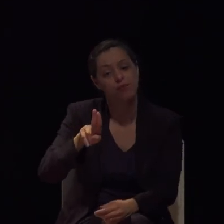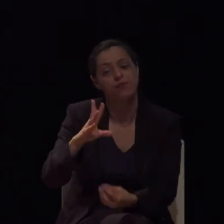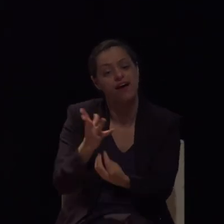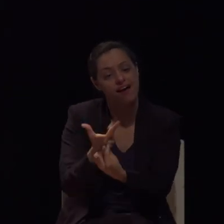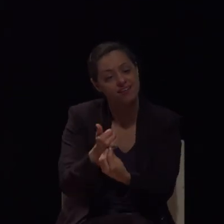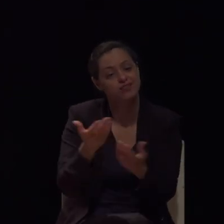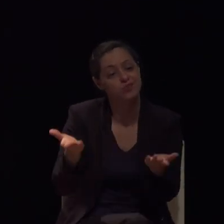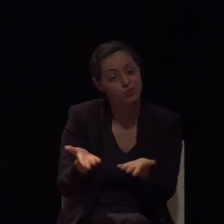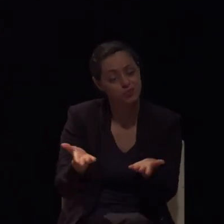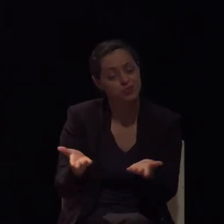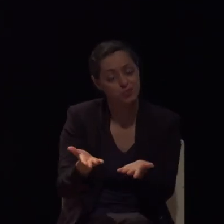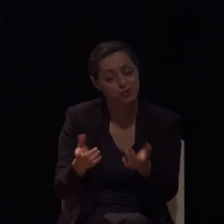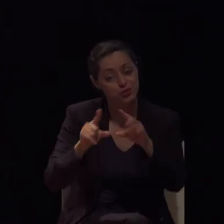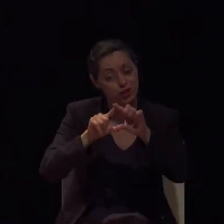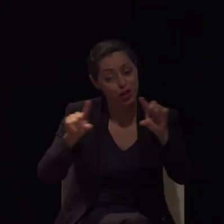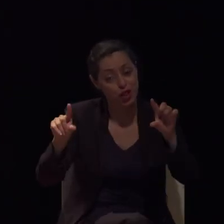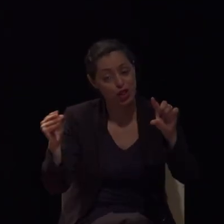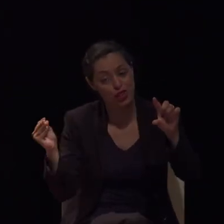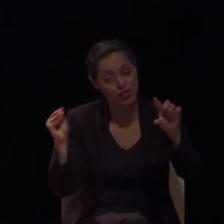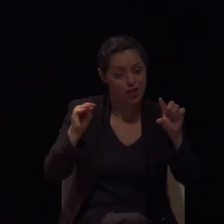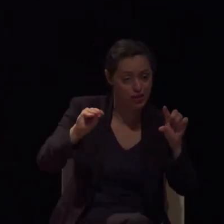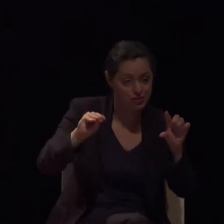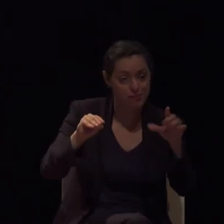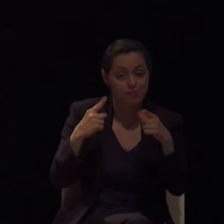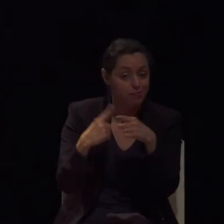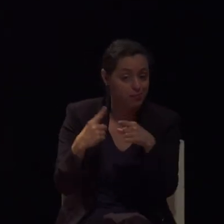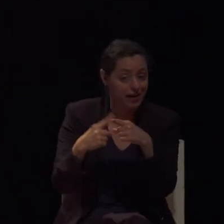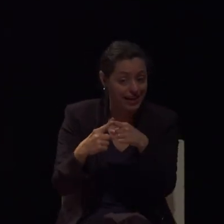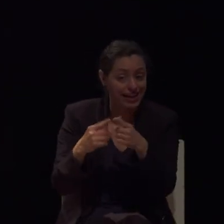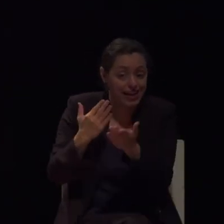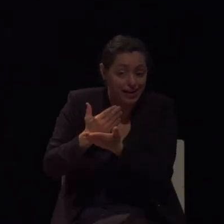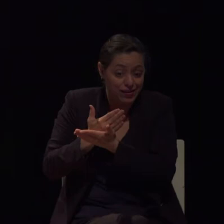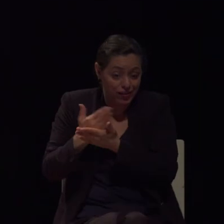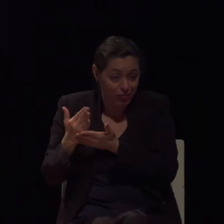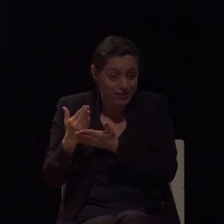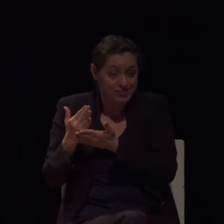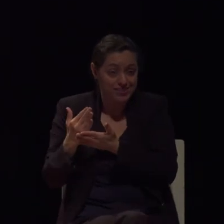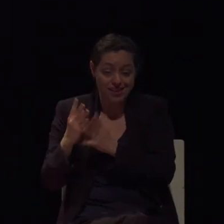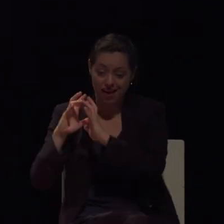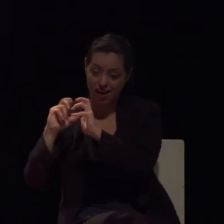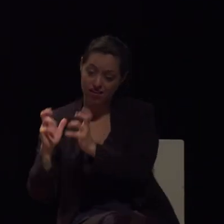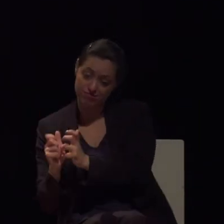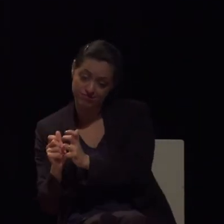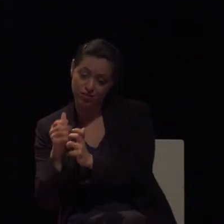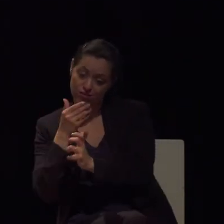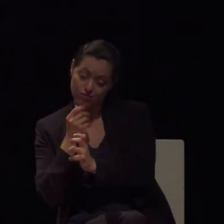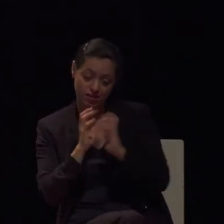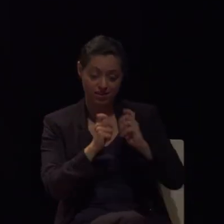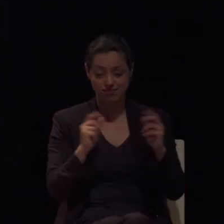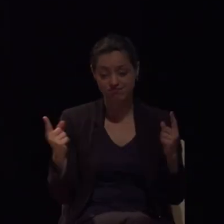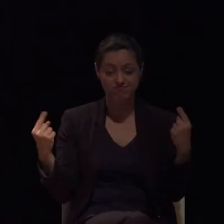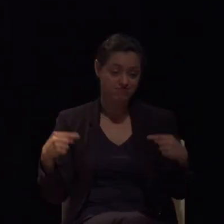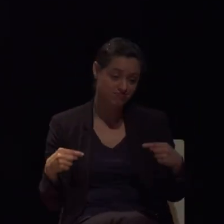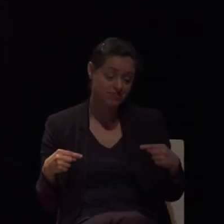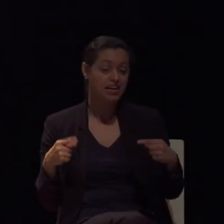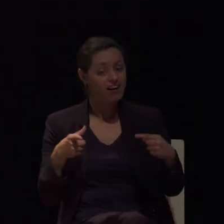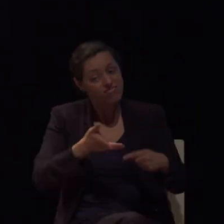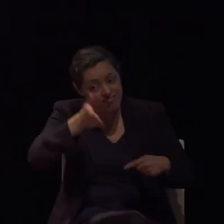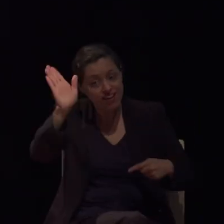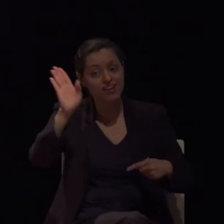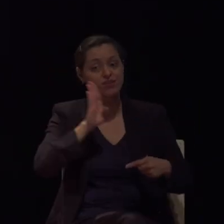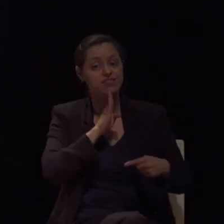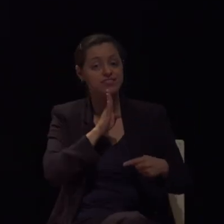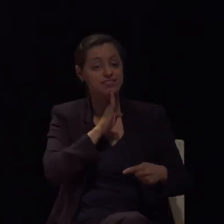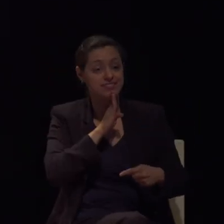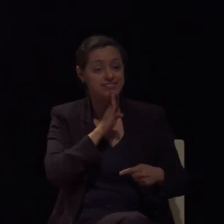se tornou embu das artes a partir da conversa dotado aquilo com o assiste e através do contato com meu avô